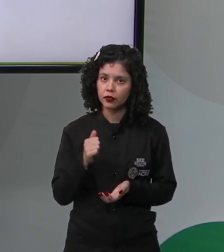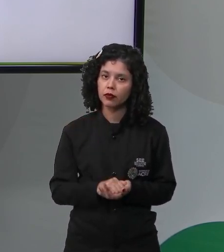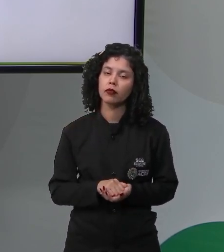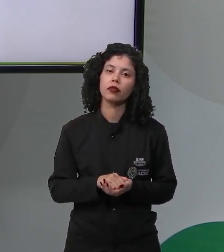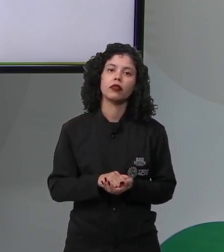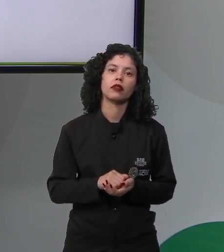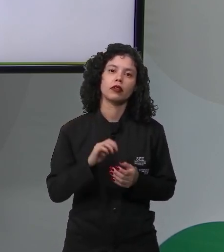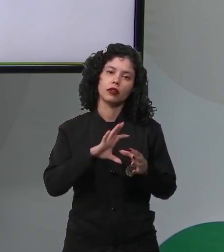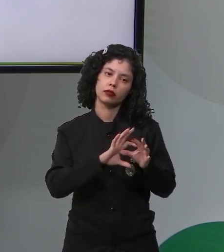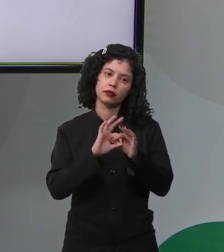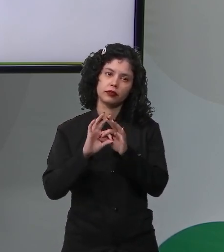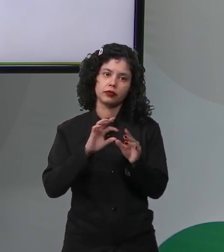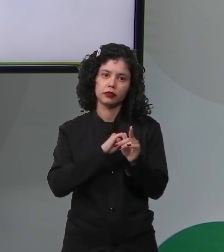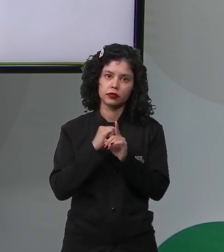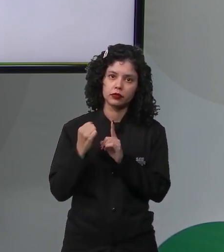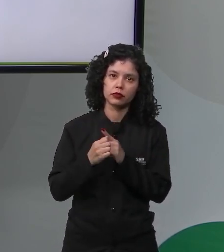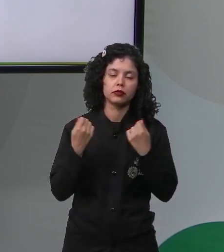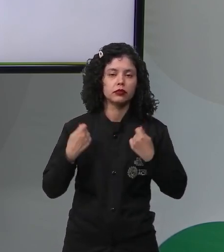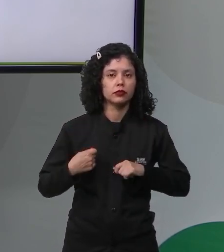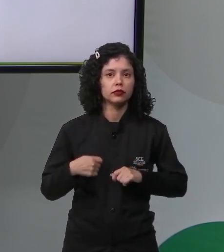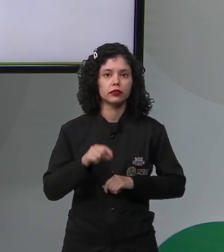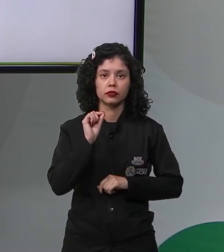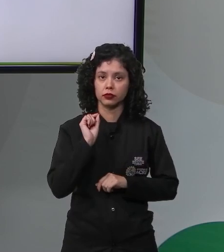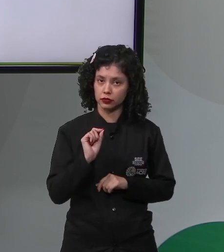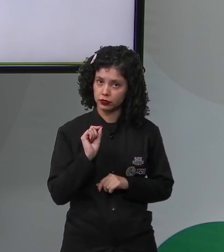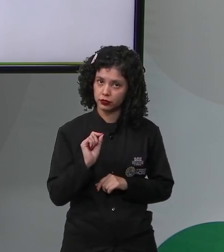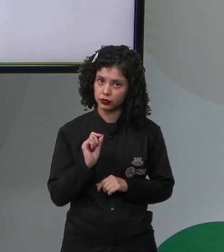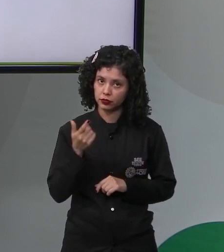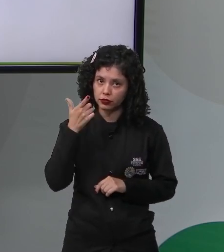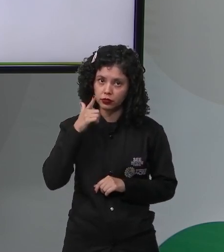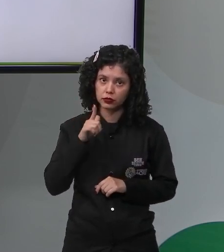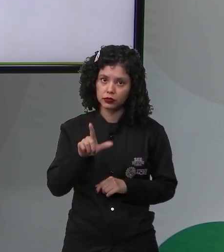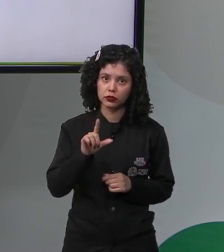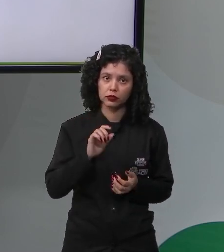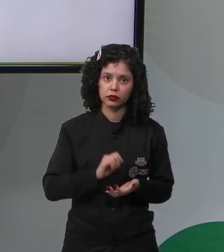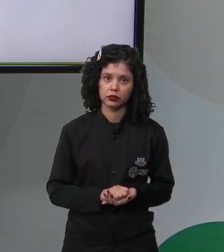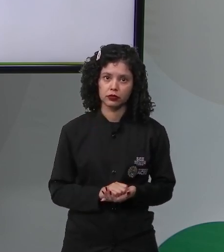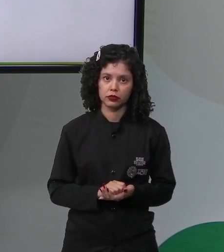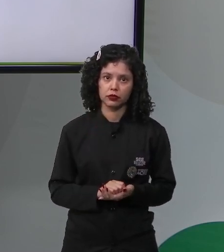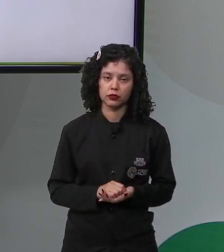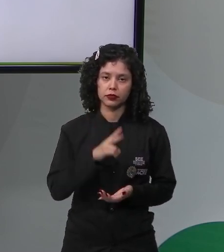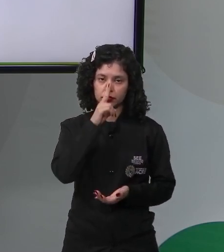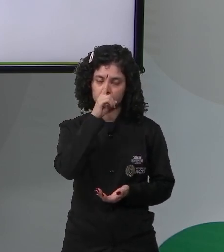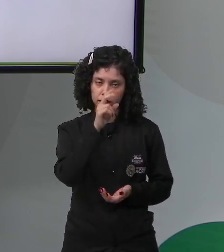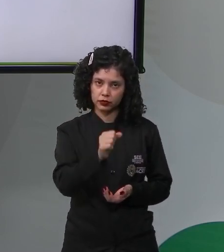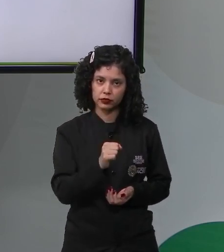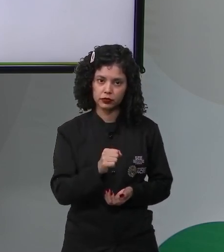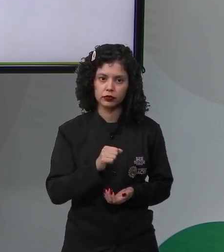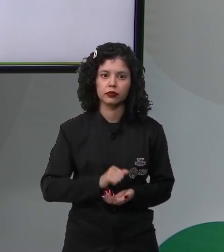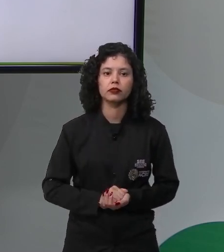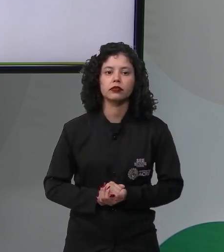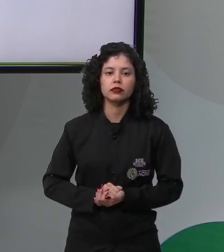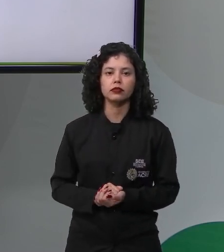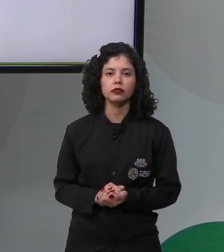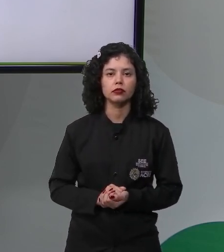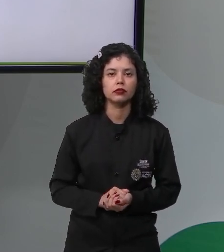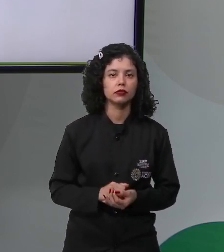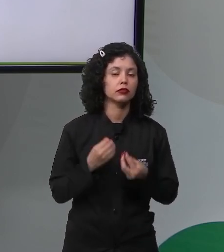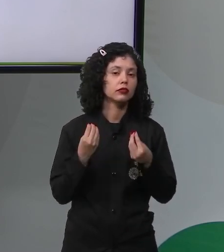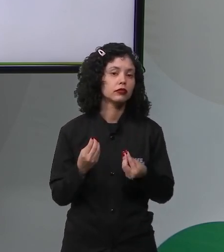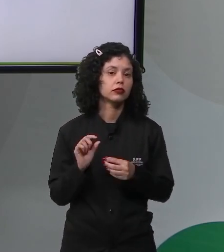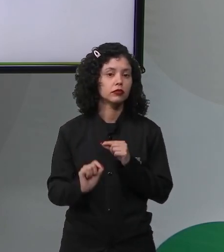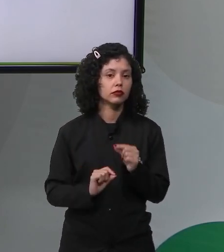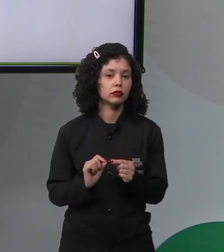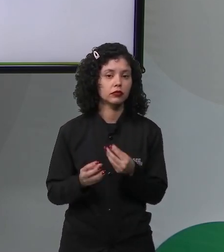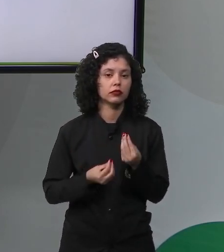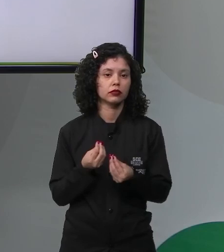essa coesão social, ela precisa ser garantida, ela precisa ser fortalecida, para que